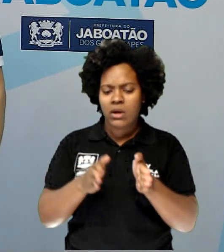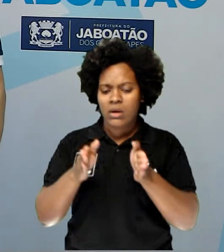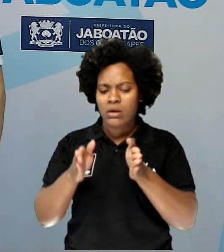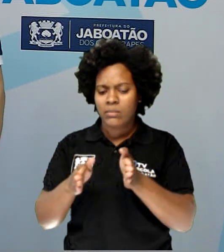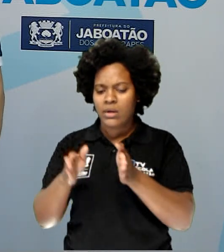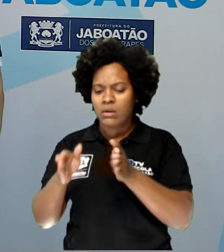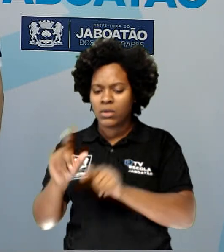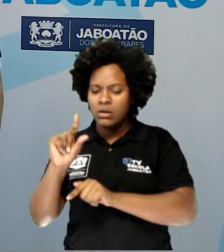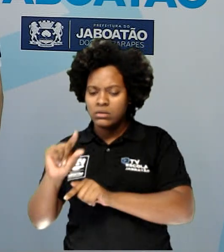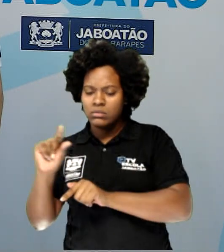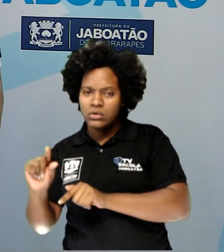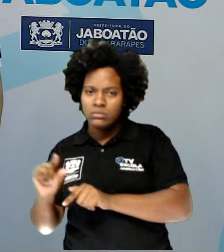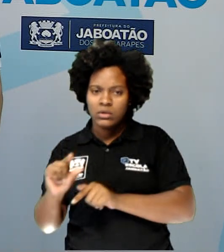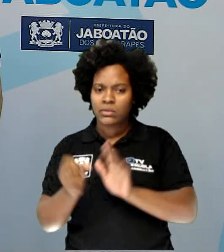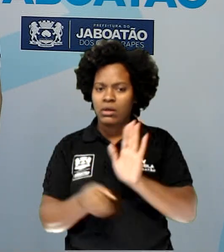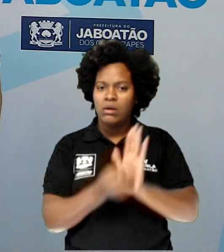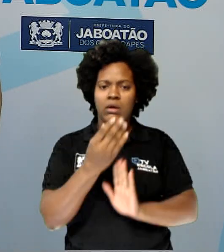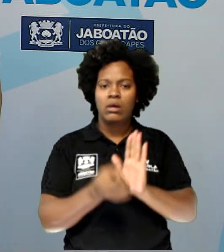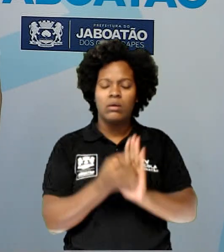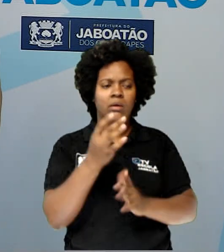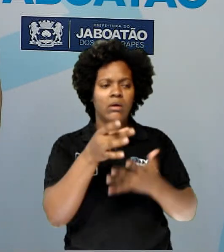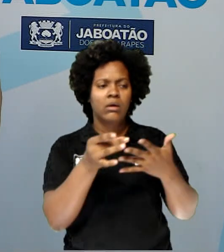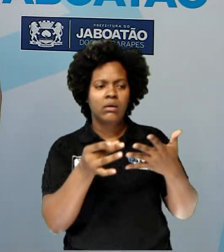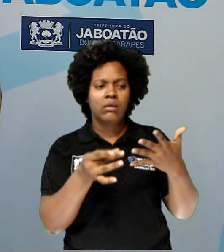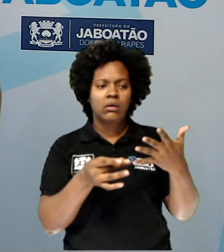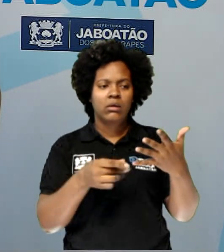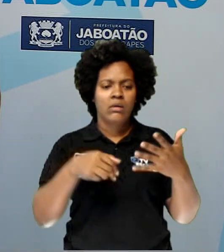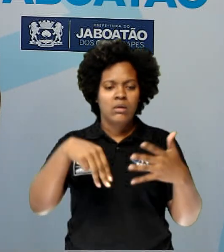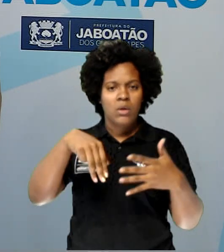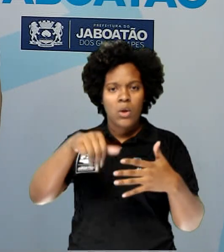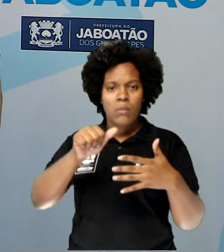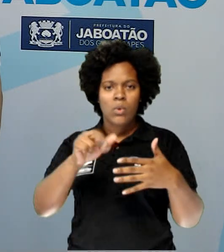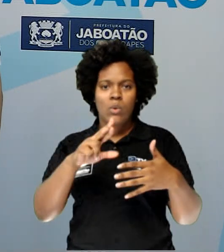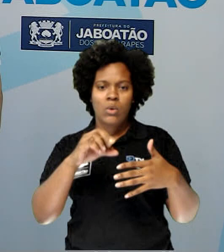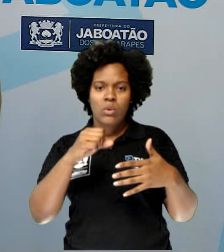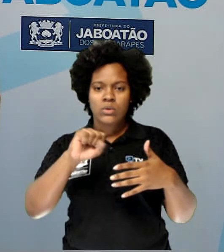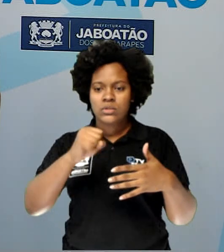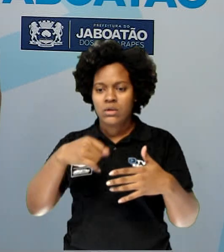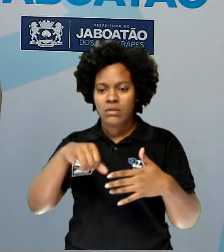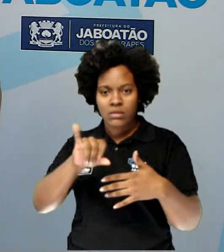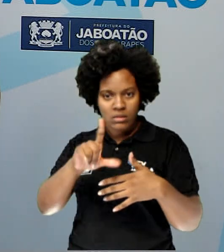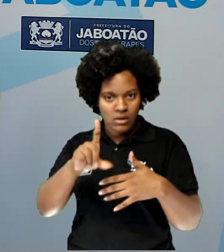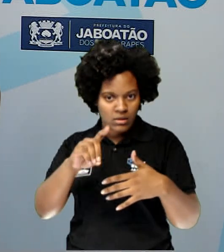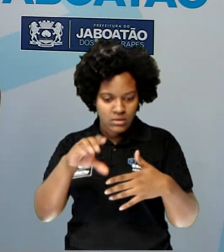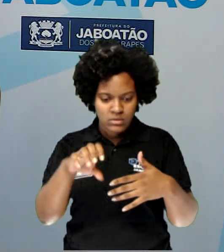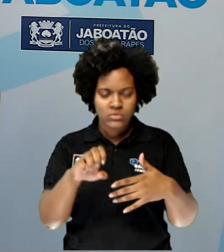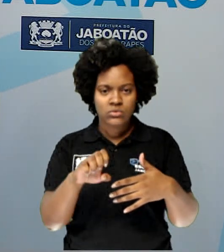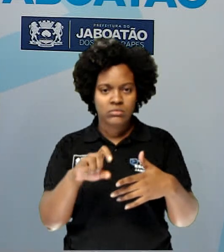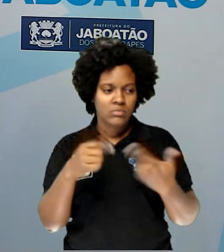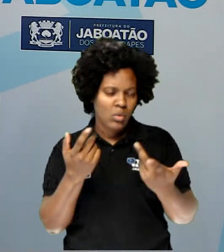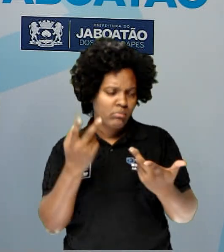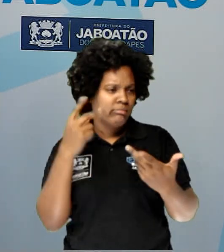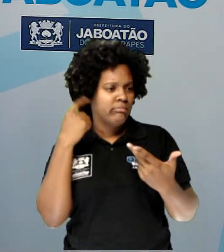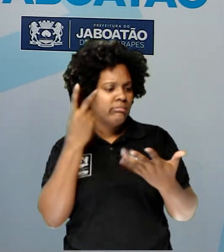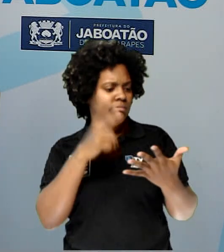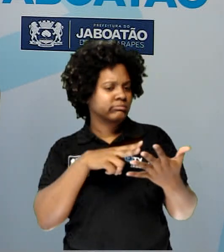curtos, criando um efeito de morosidade na narrativa. Bom, a gente vê que